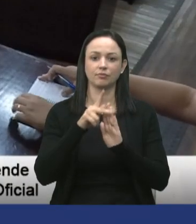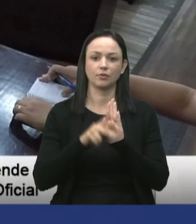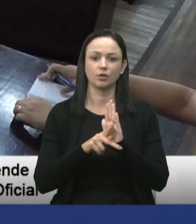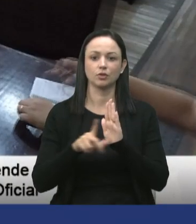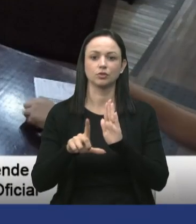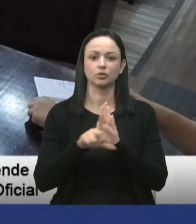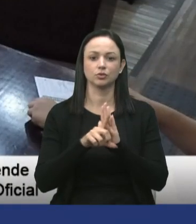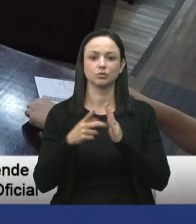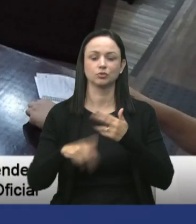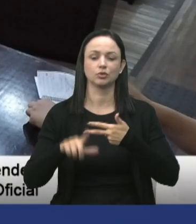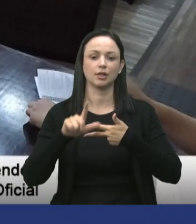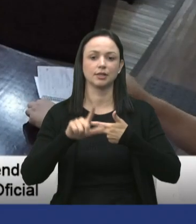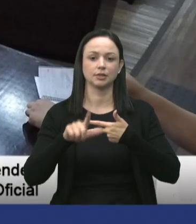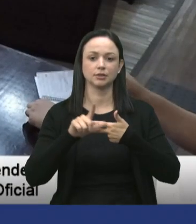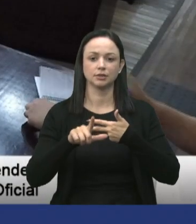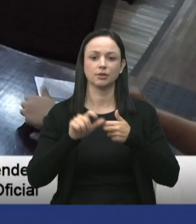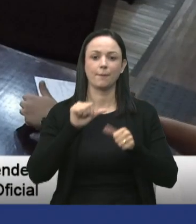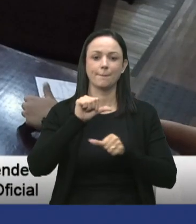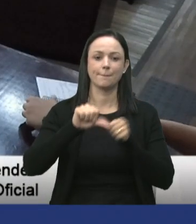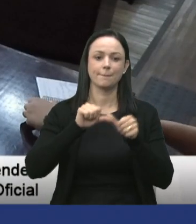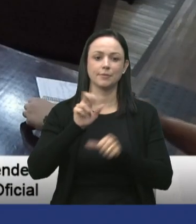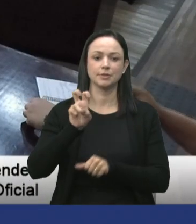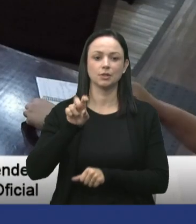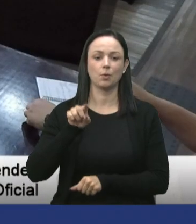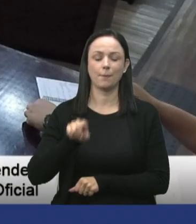lei do Legislativo vai alterar a Lei